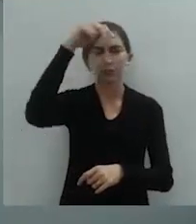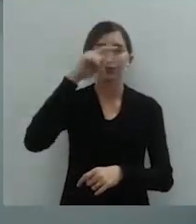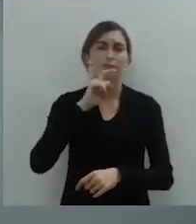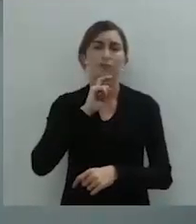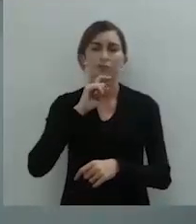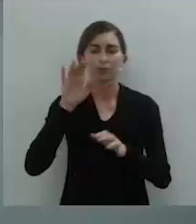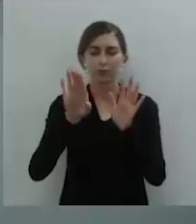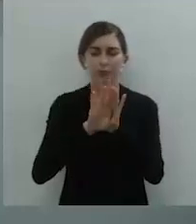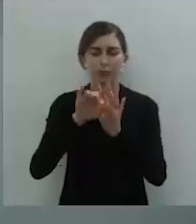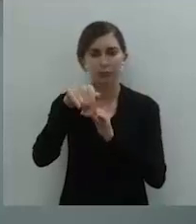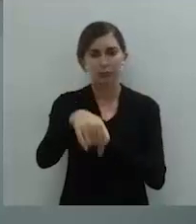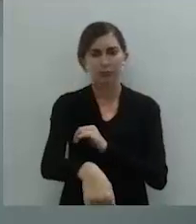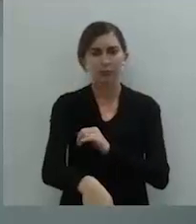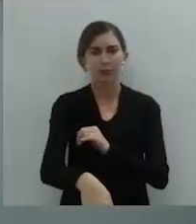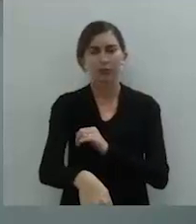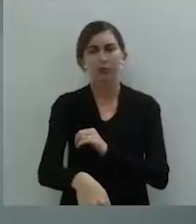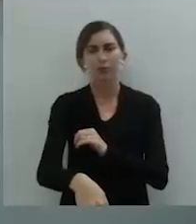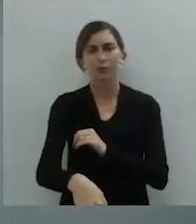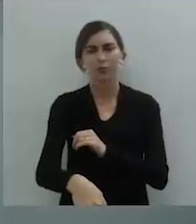e chegam aqui